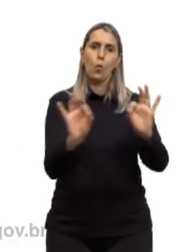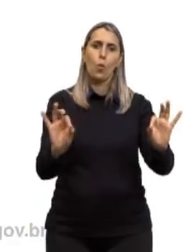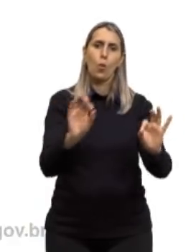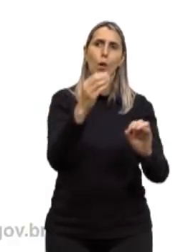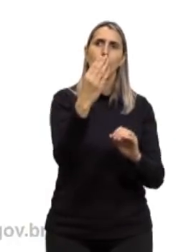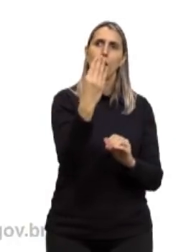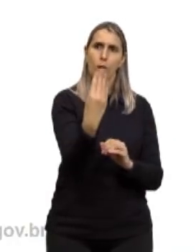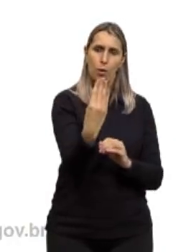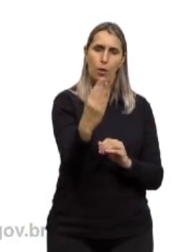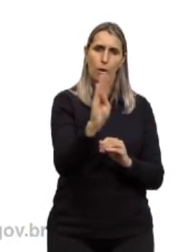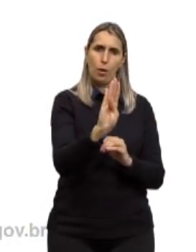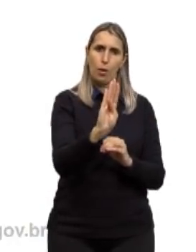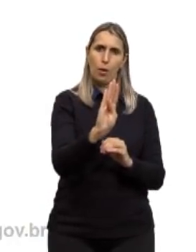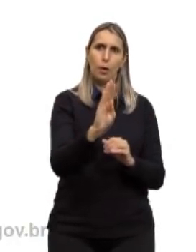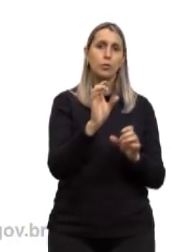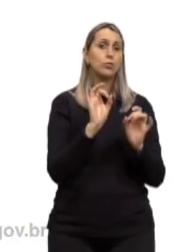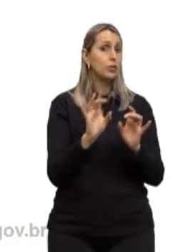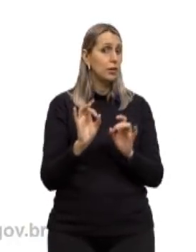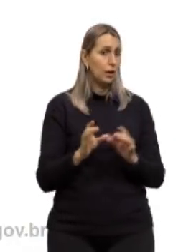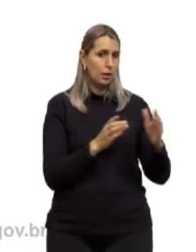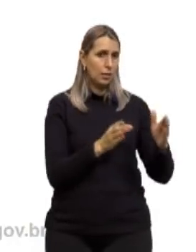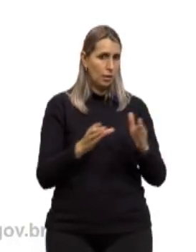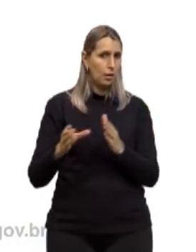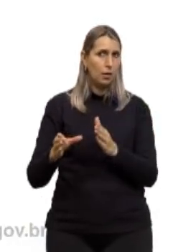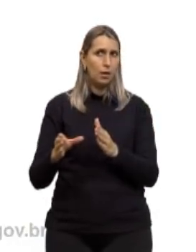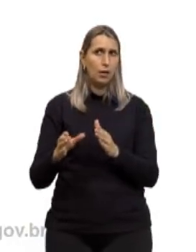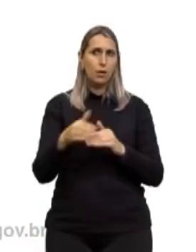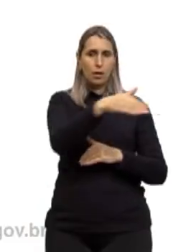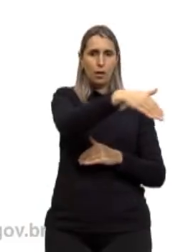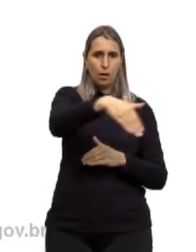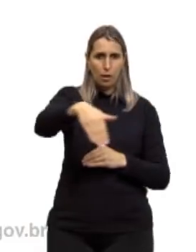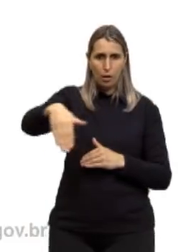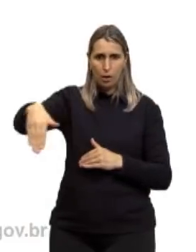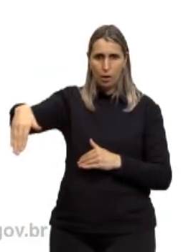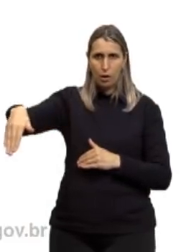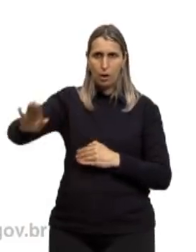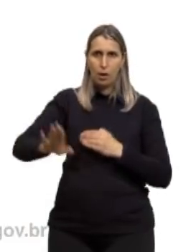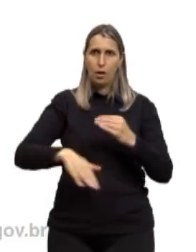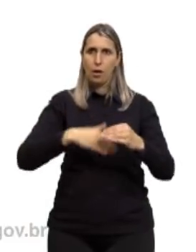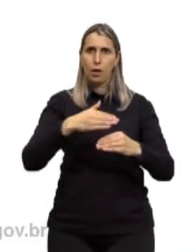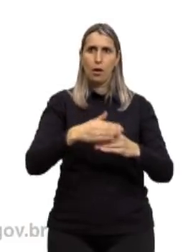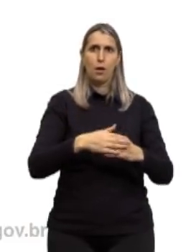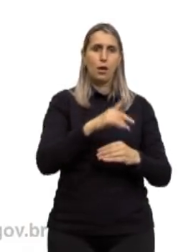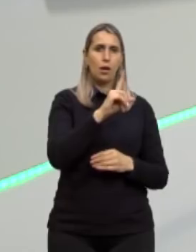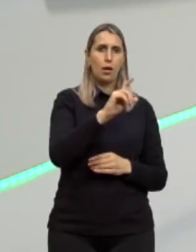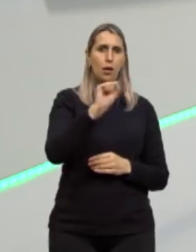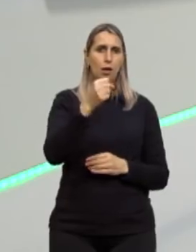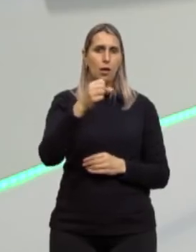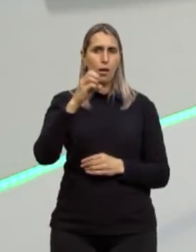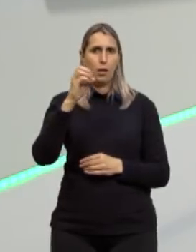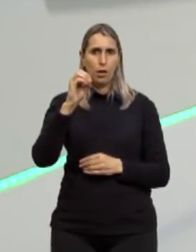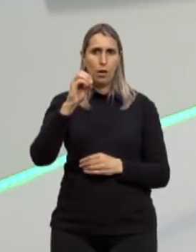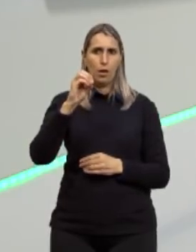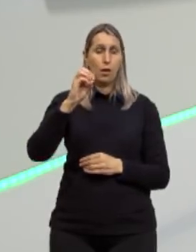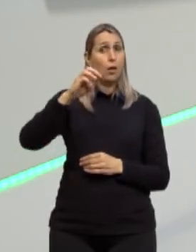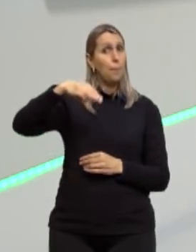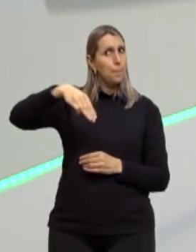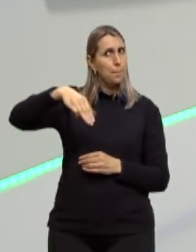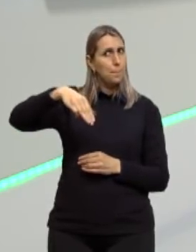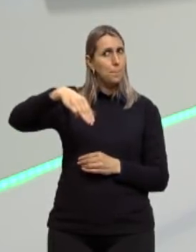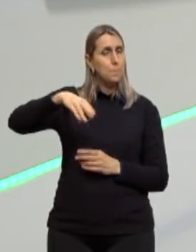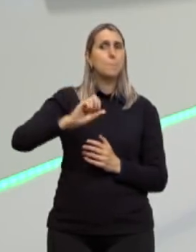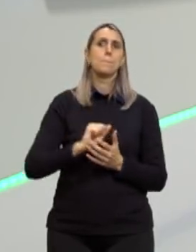de cada lote sabendo que a frente total para essa rua tem 180 metros então